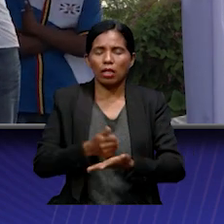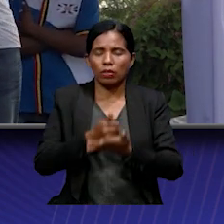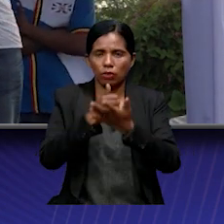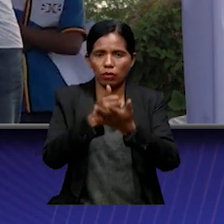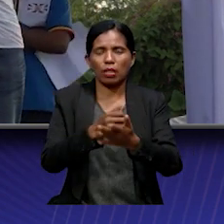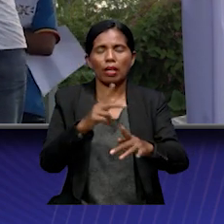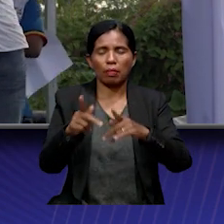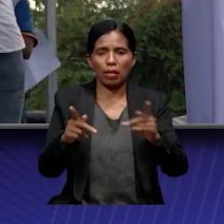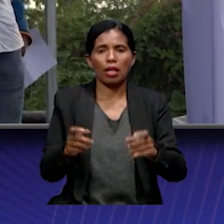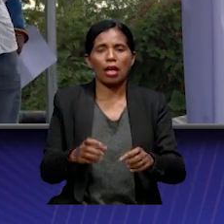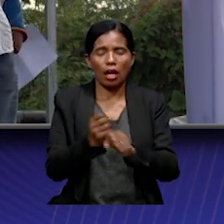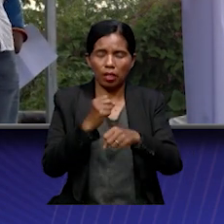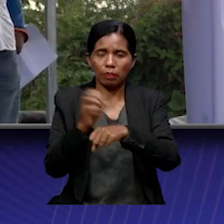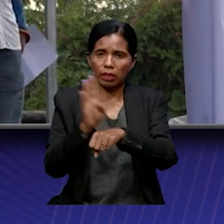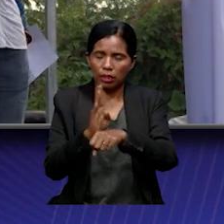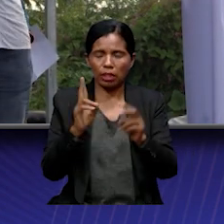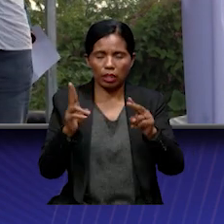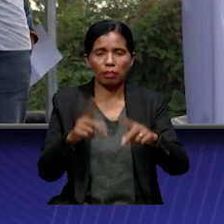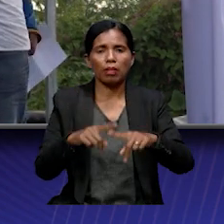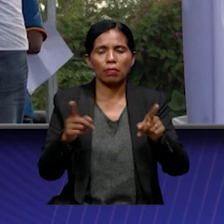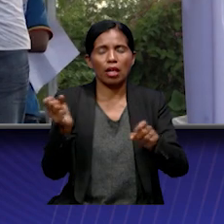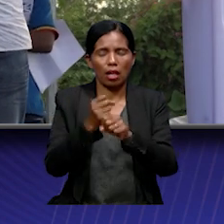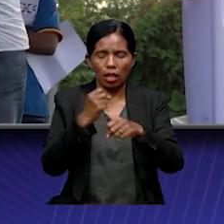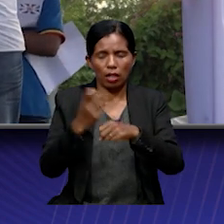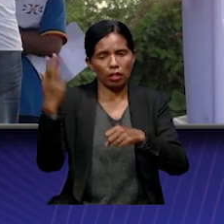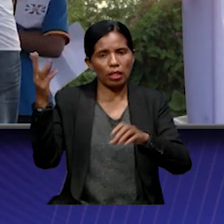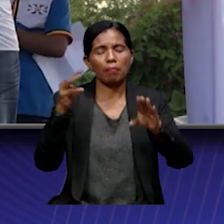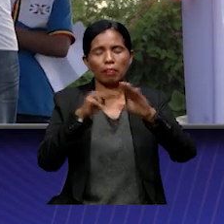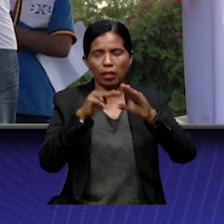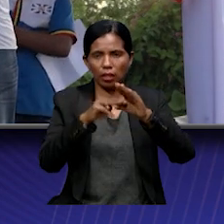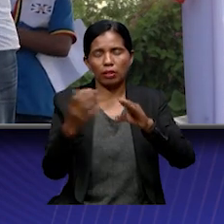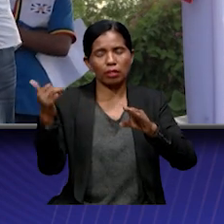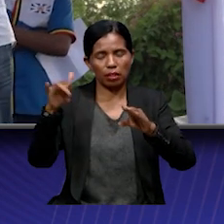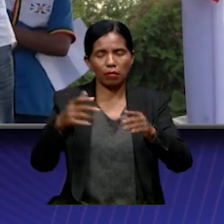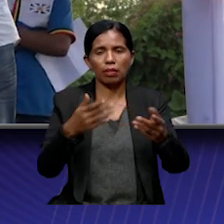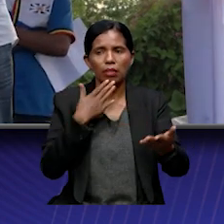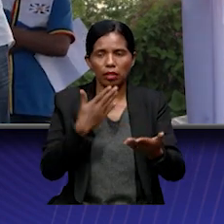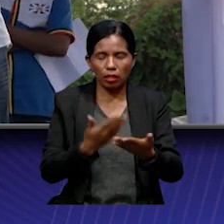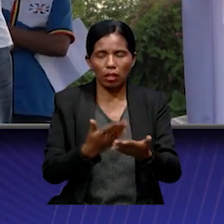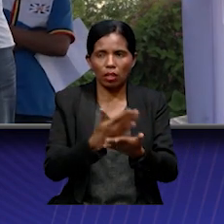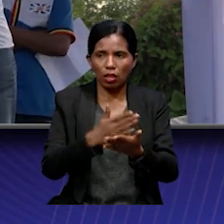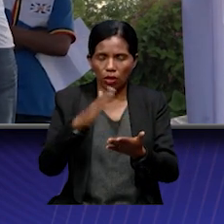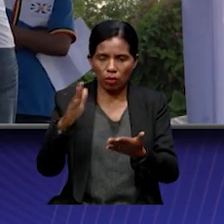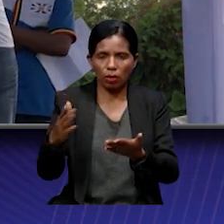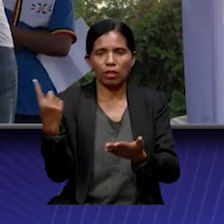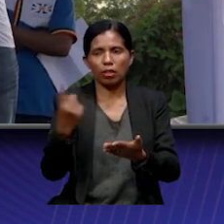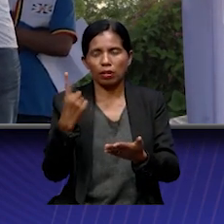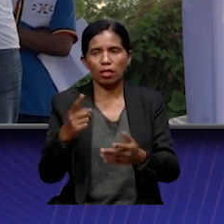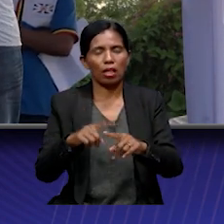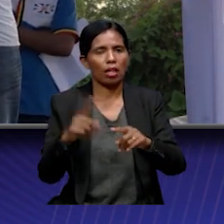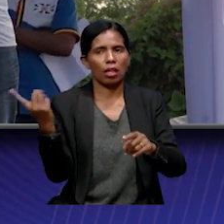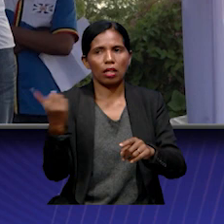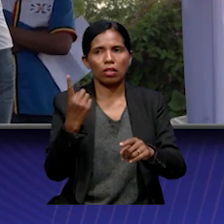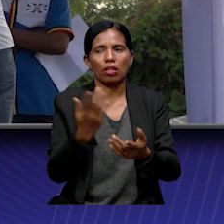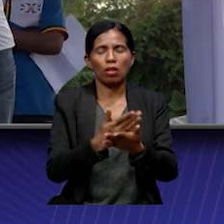nela lais mai bemos tenga halo gestão e a mercado mercado sira tenga dia sosa produto tenga permanente la os